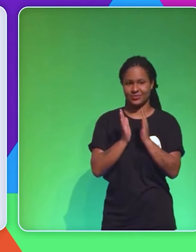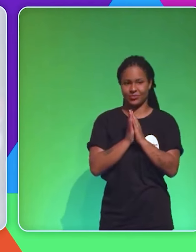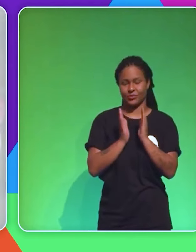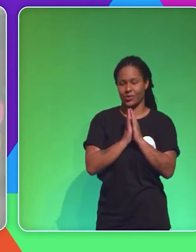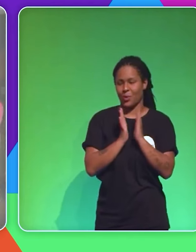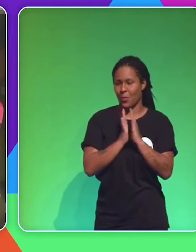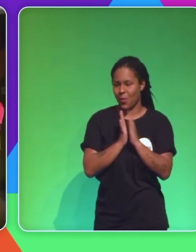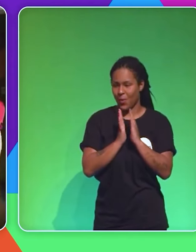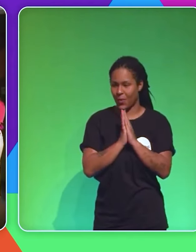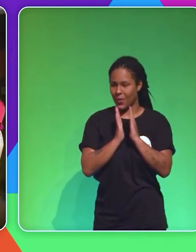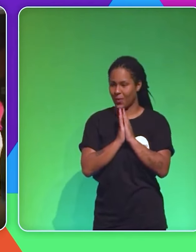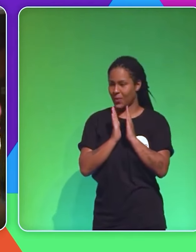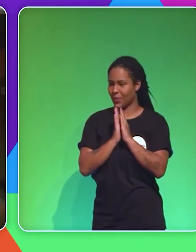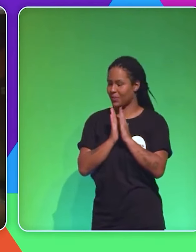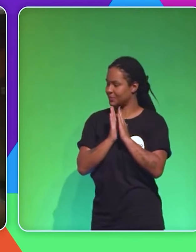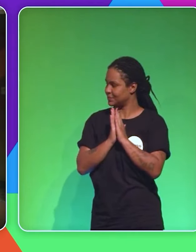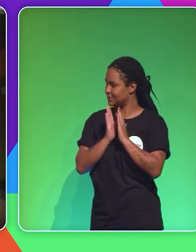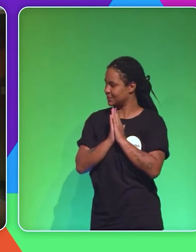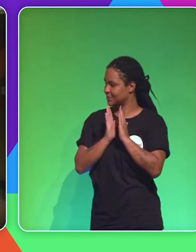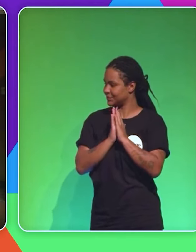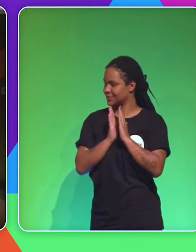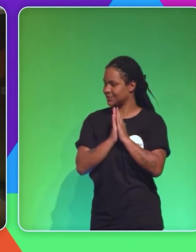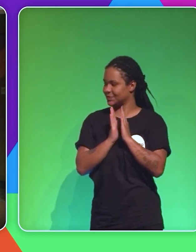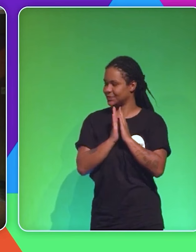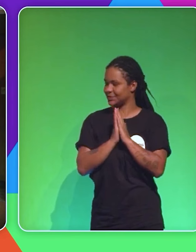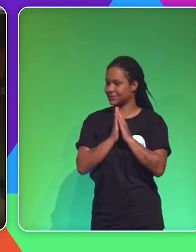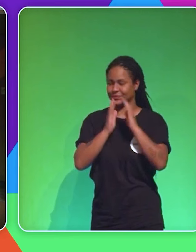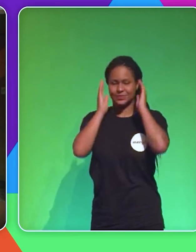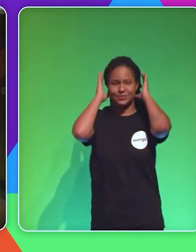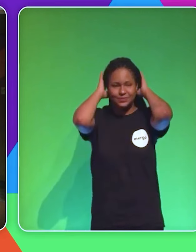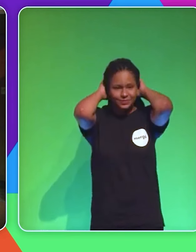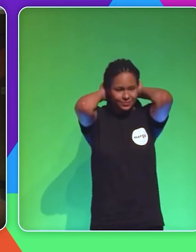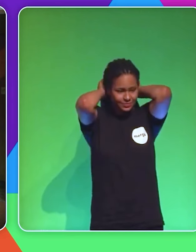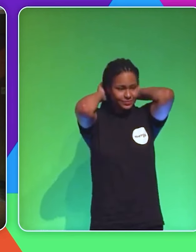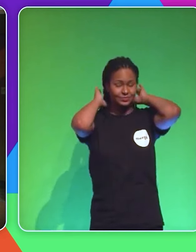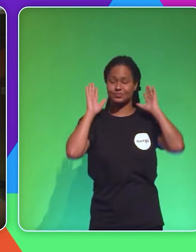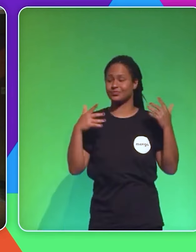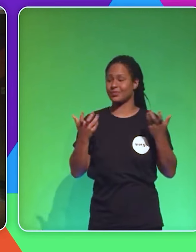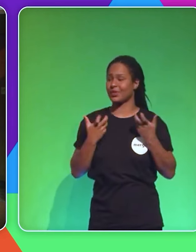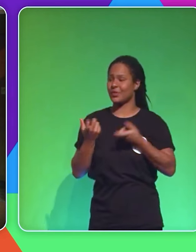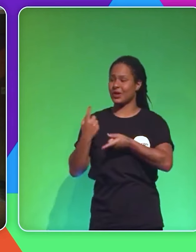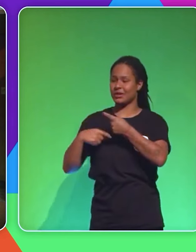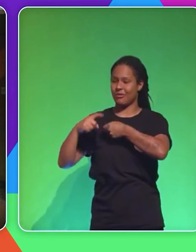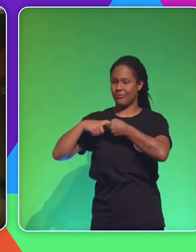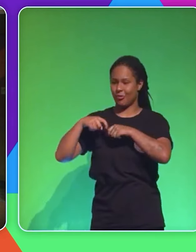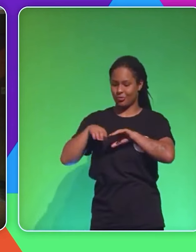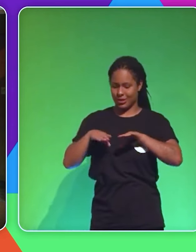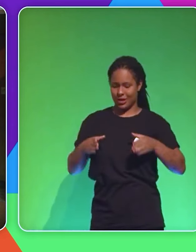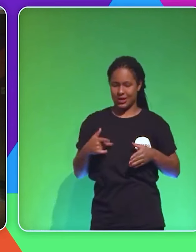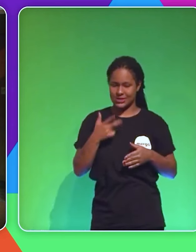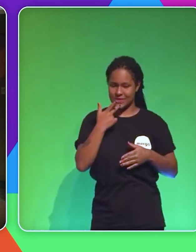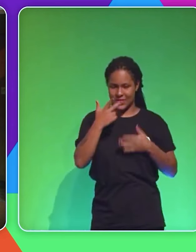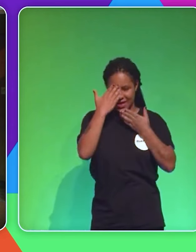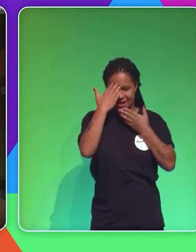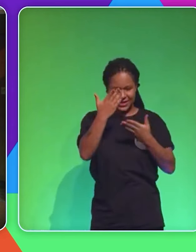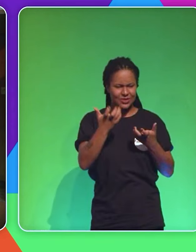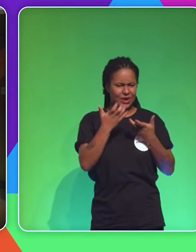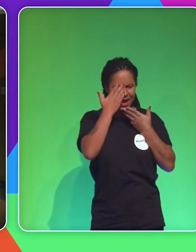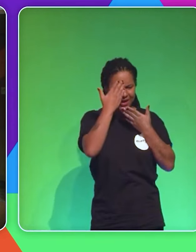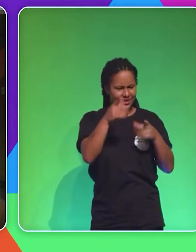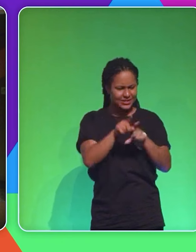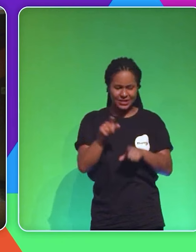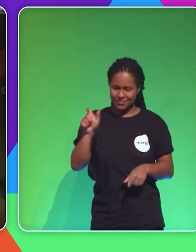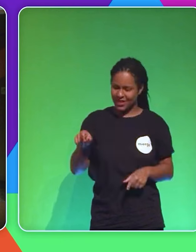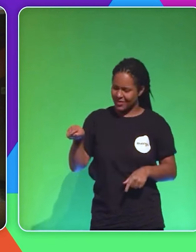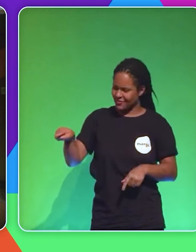Valeu alô alô t para me ouvir eu queria voltar aqui pro palco você falou de agradecimento queria agradecer a